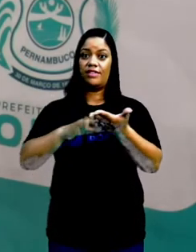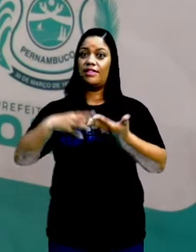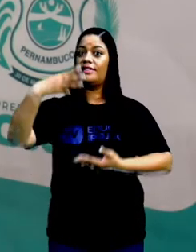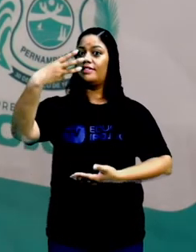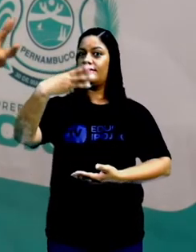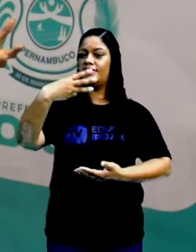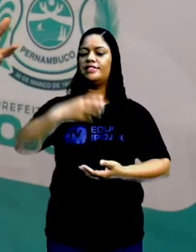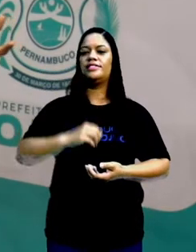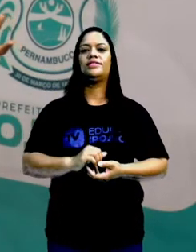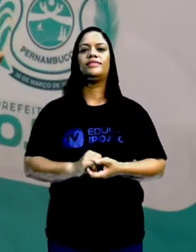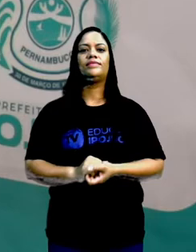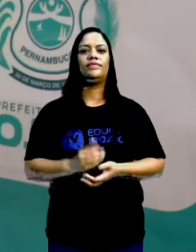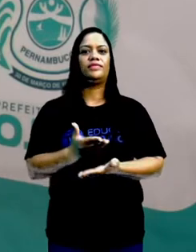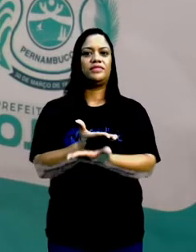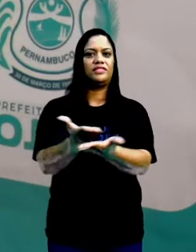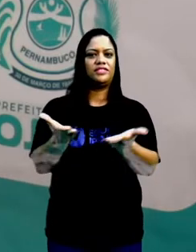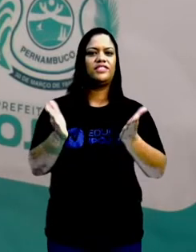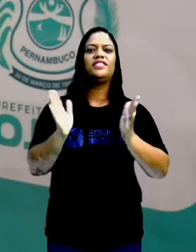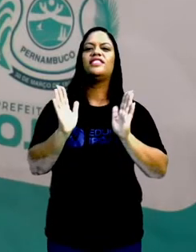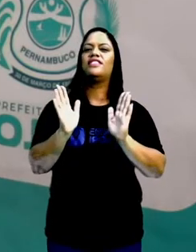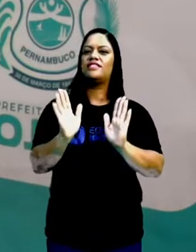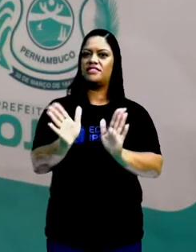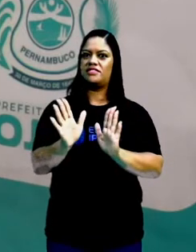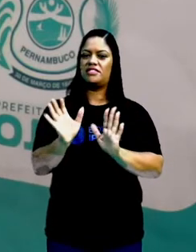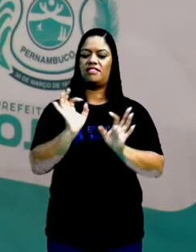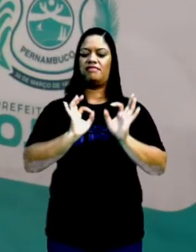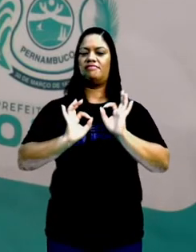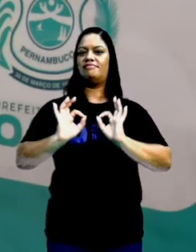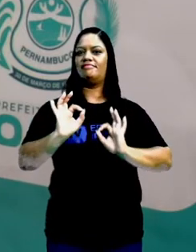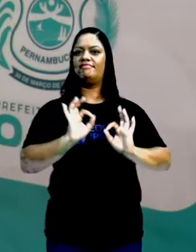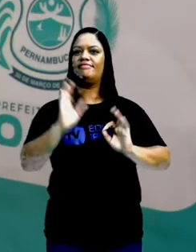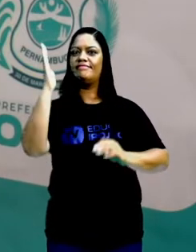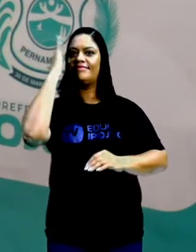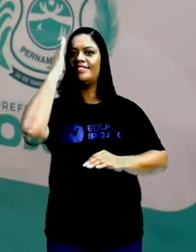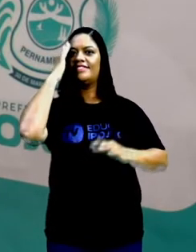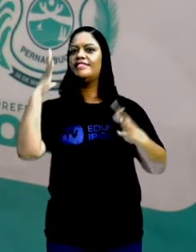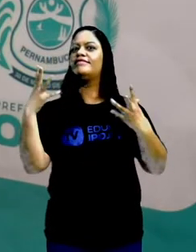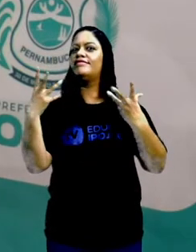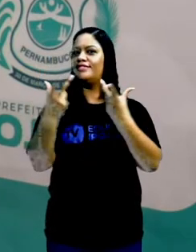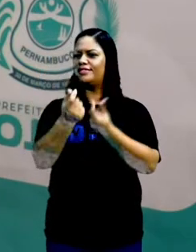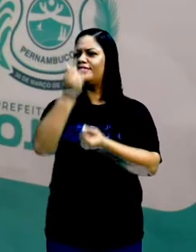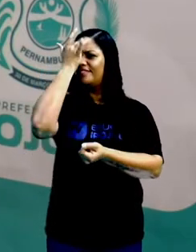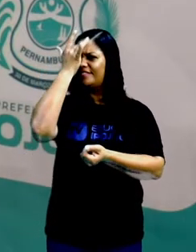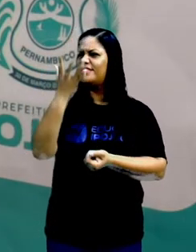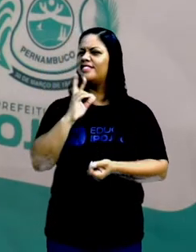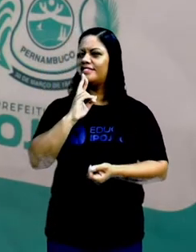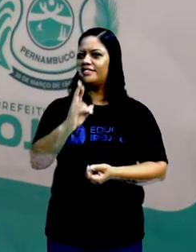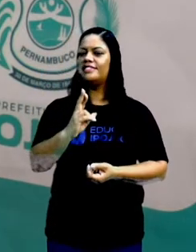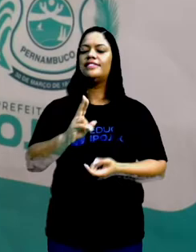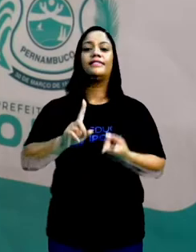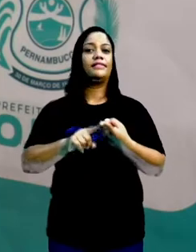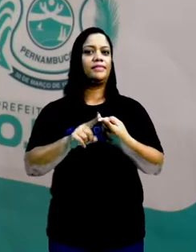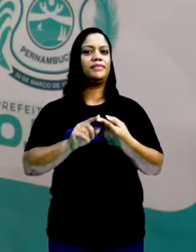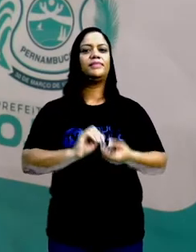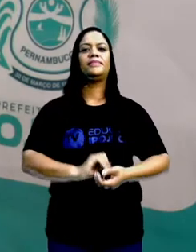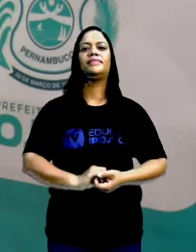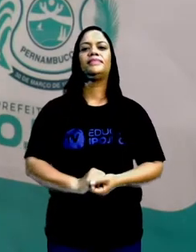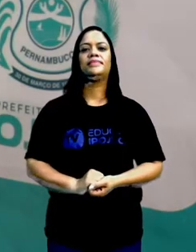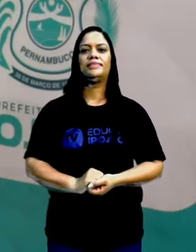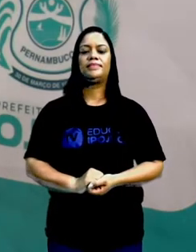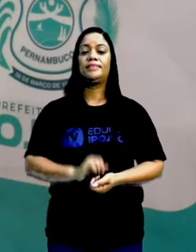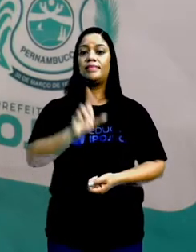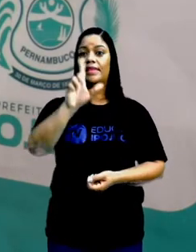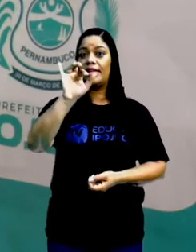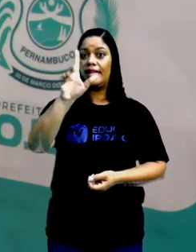Já sei que todo mundo está aí bem elegante, compreendendo. Vai ser fácil responder essa.